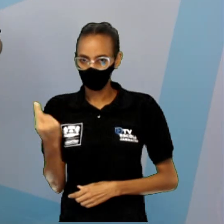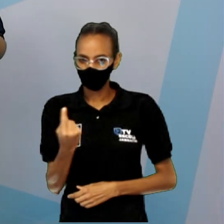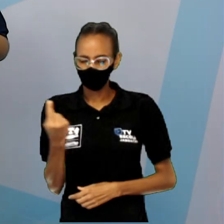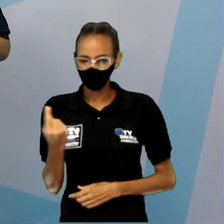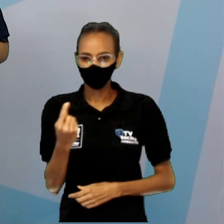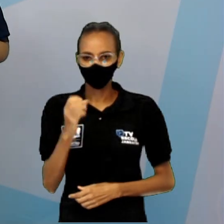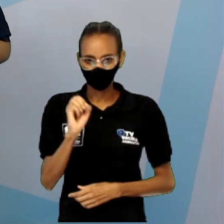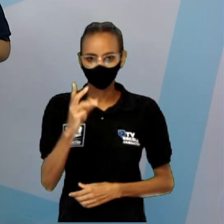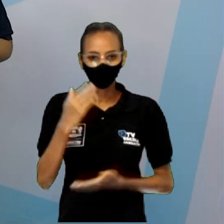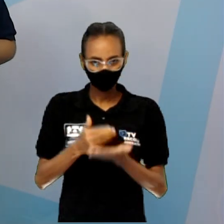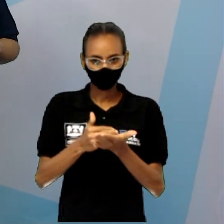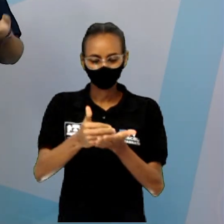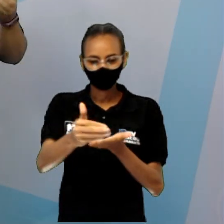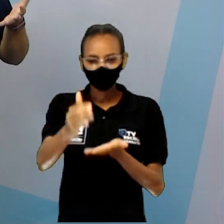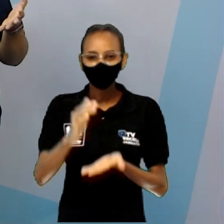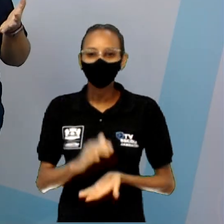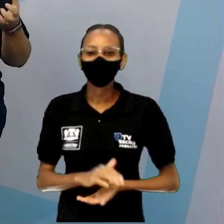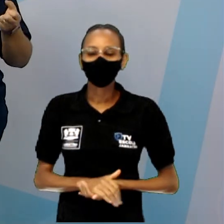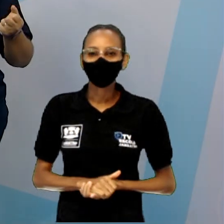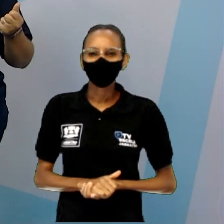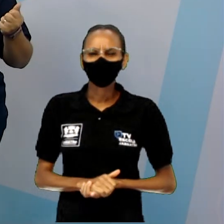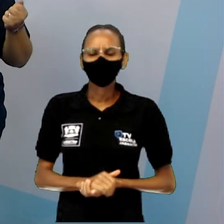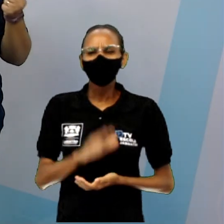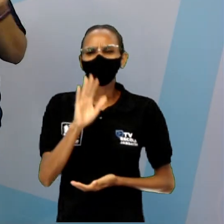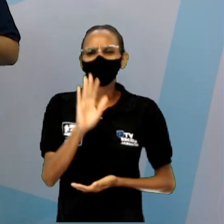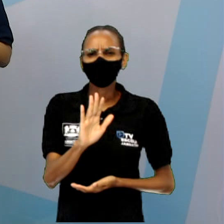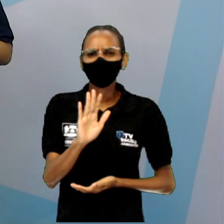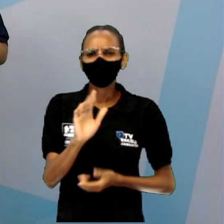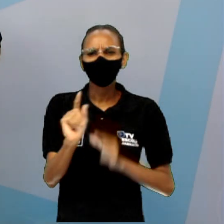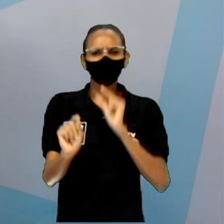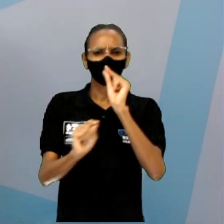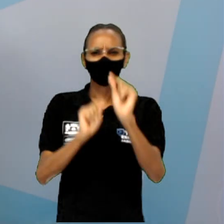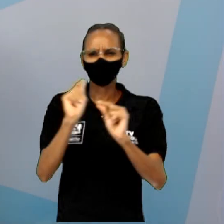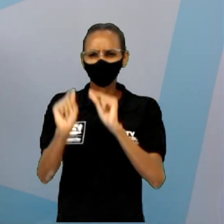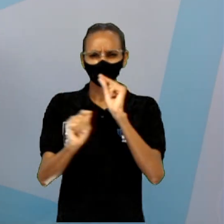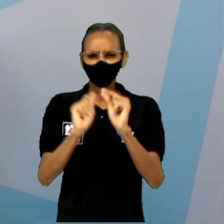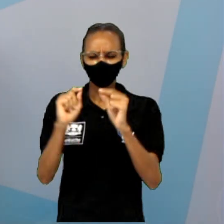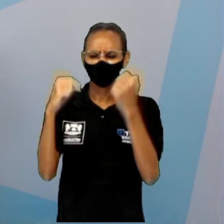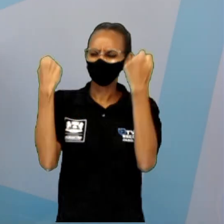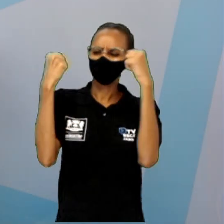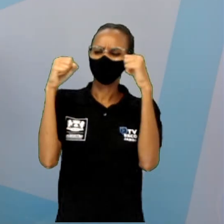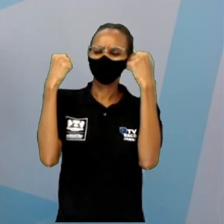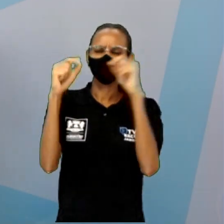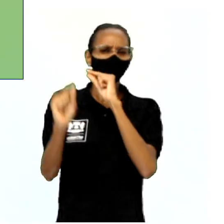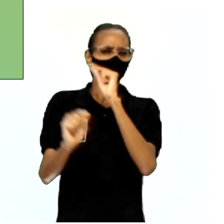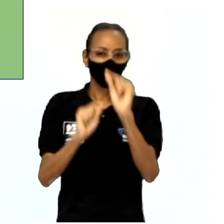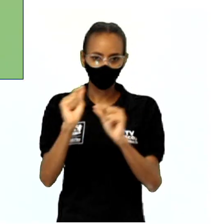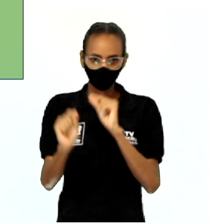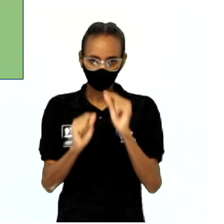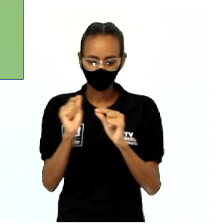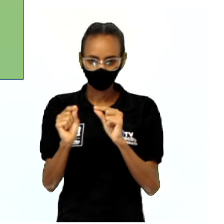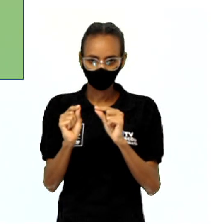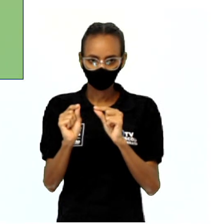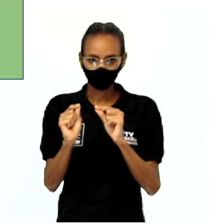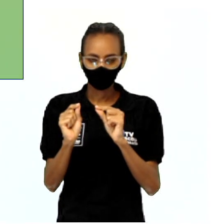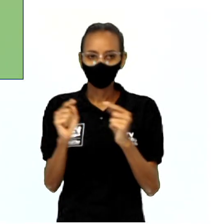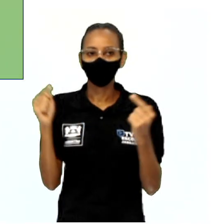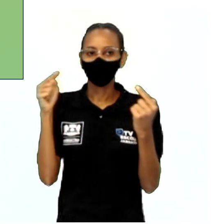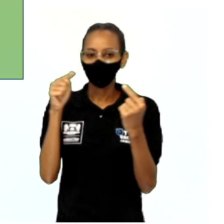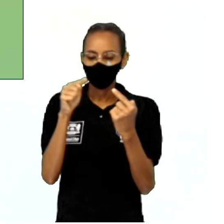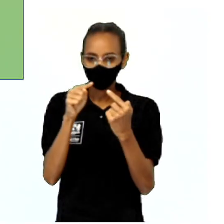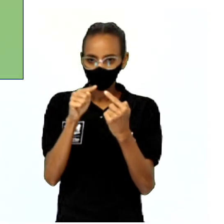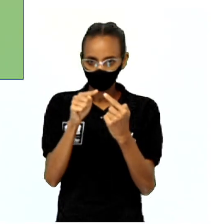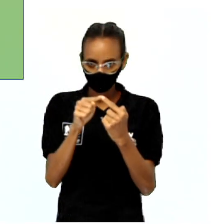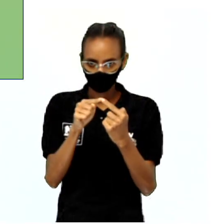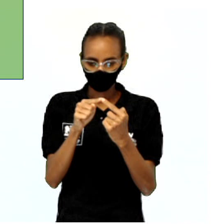vamos lá começar. Afinal, professora, o que é exercício físico? Então, ó, o exercício físico,